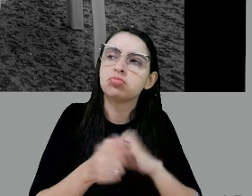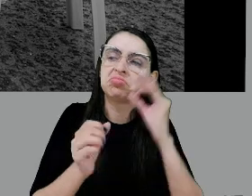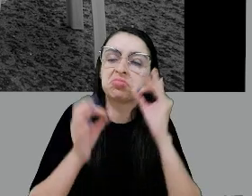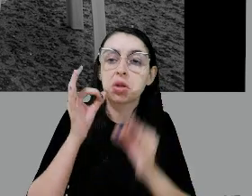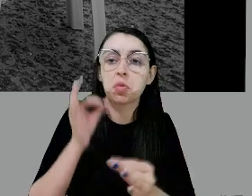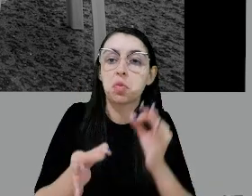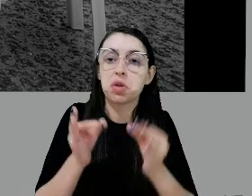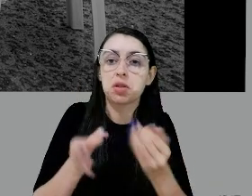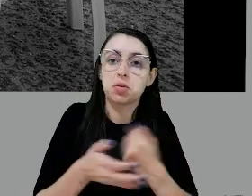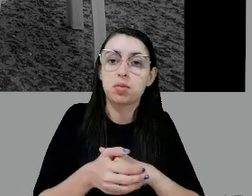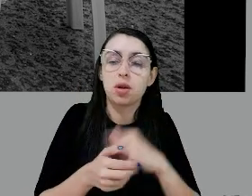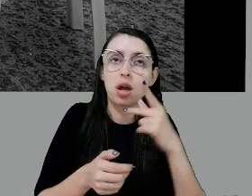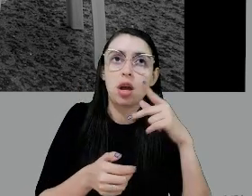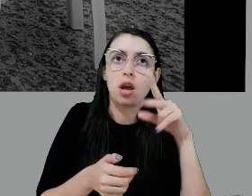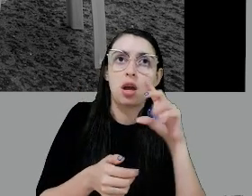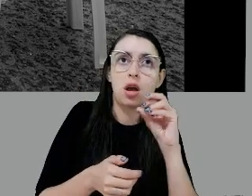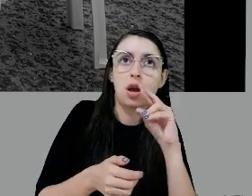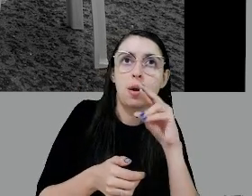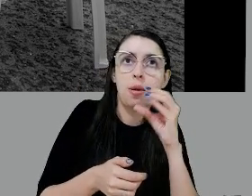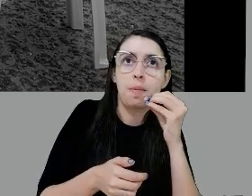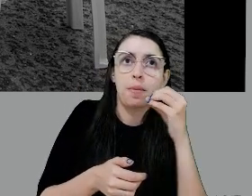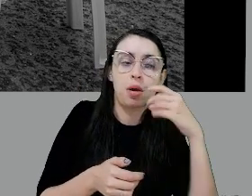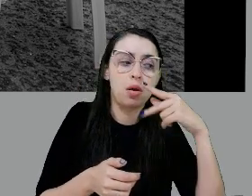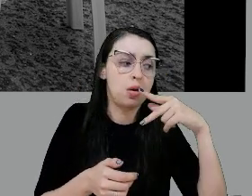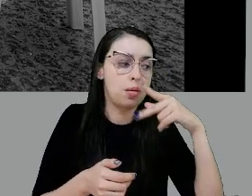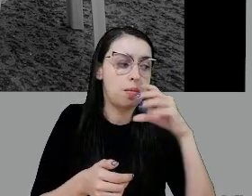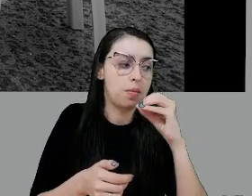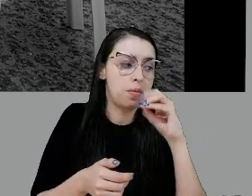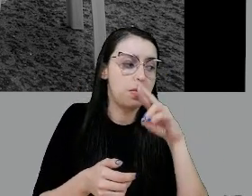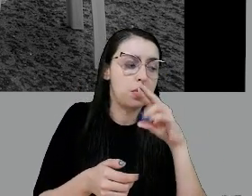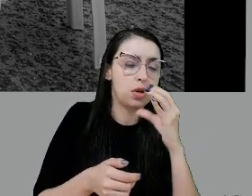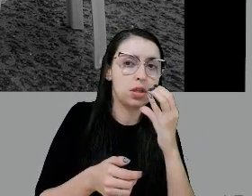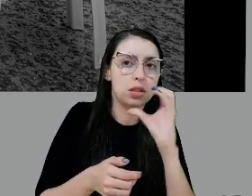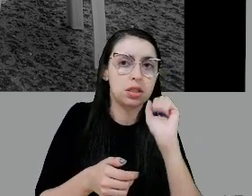uma proposição de galeria.